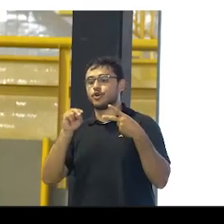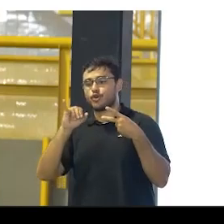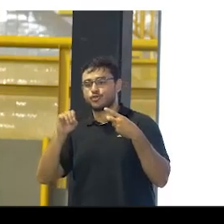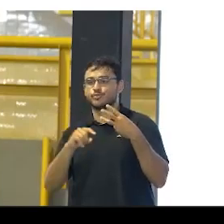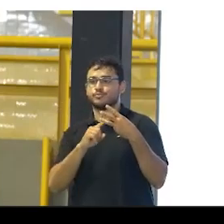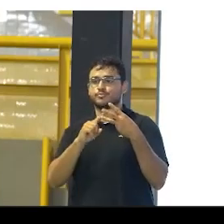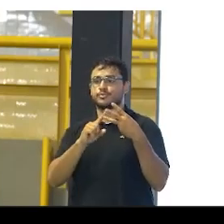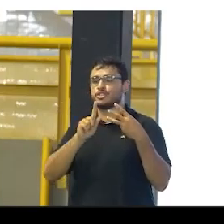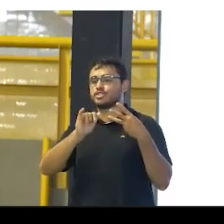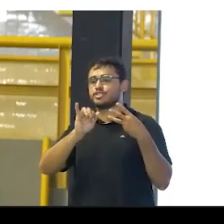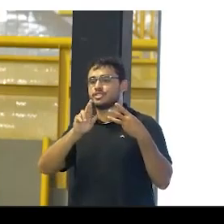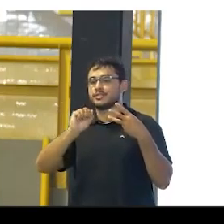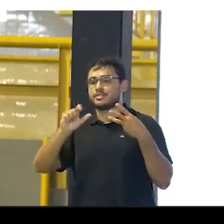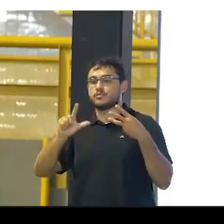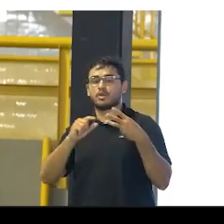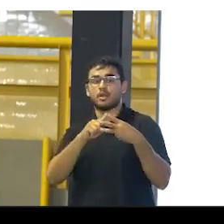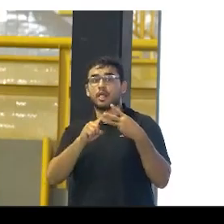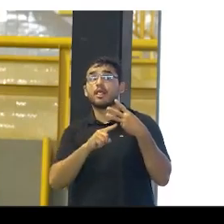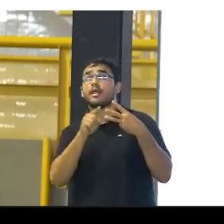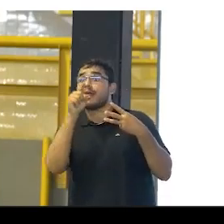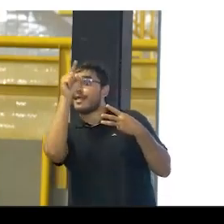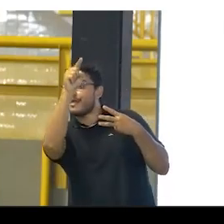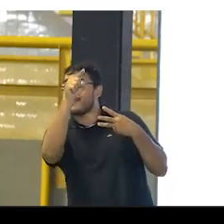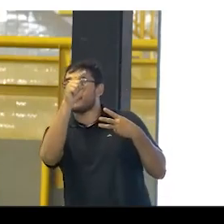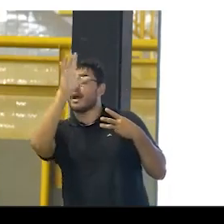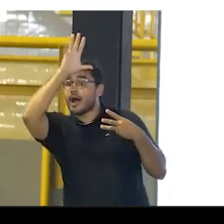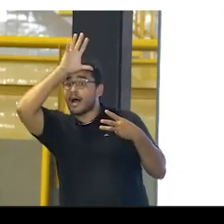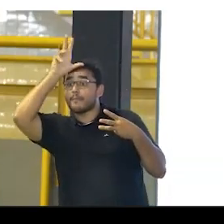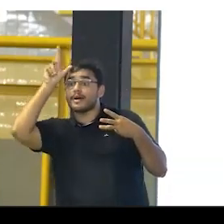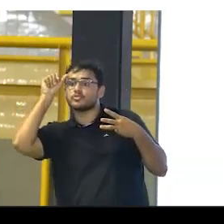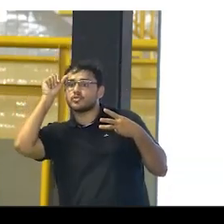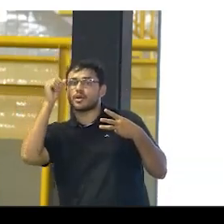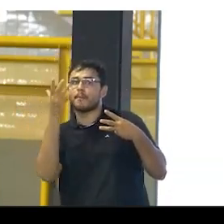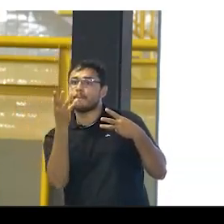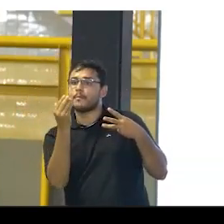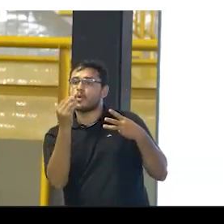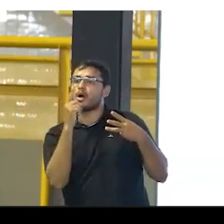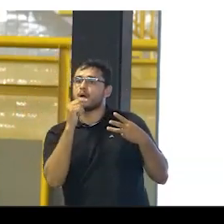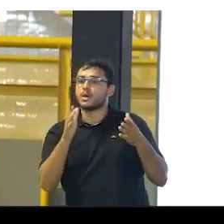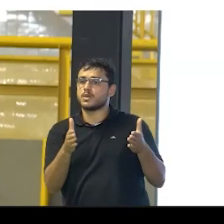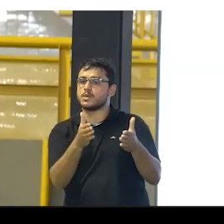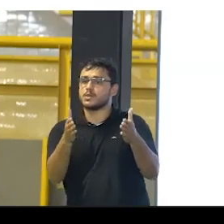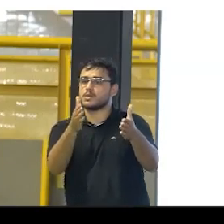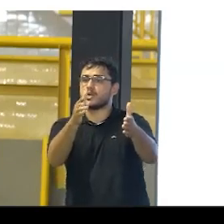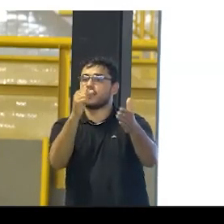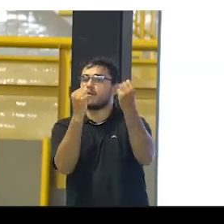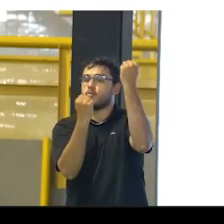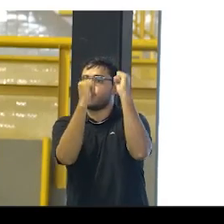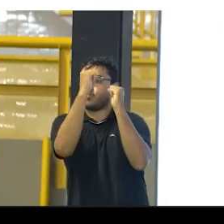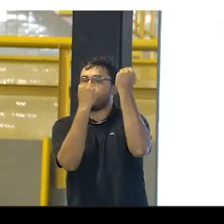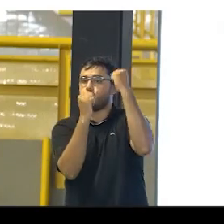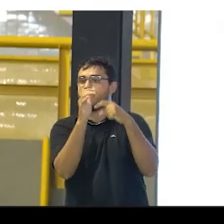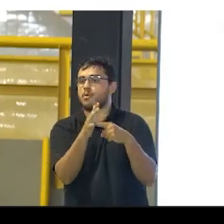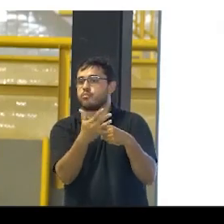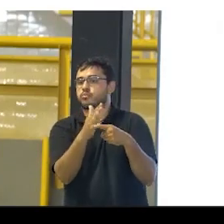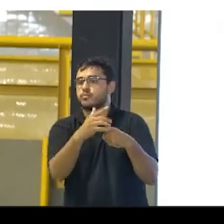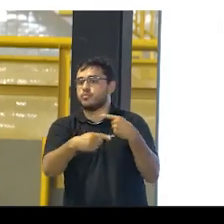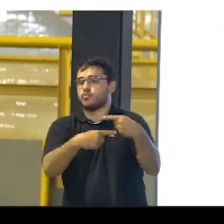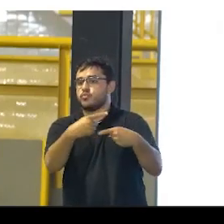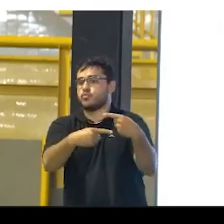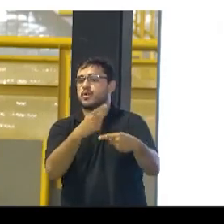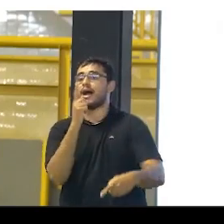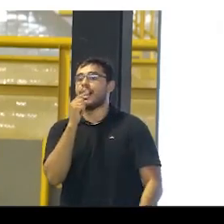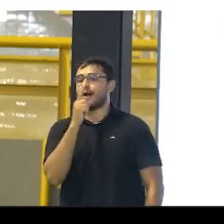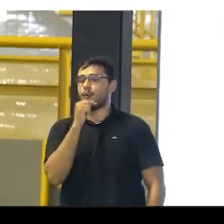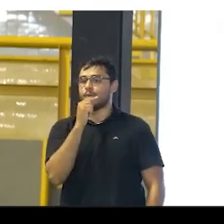por 5, por 6, por 7, por 8, por 10. Para que a gente tenha uma produção que, primeiro,